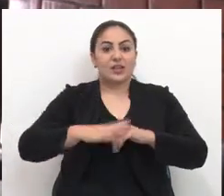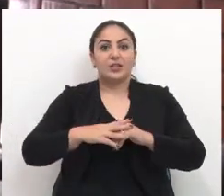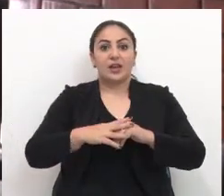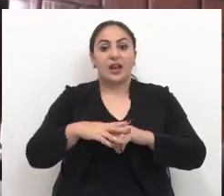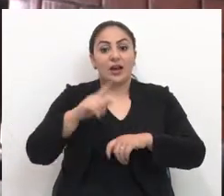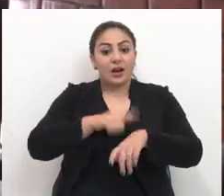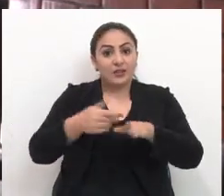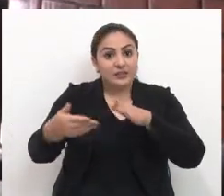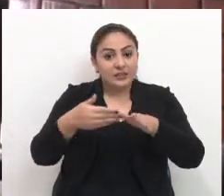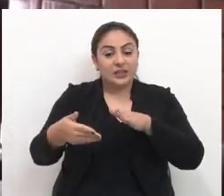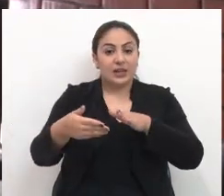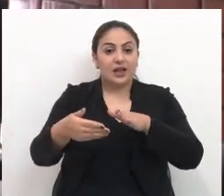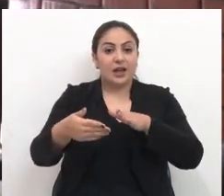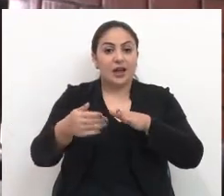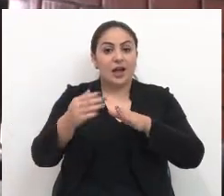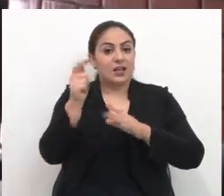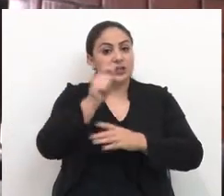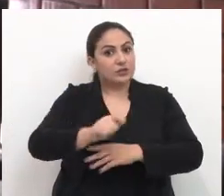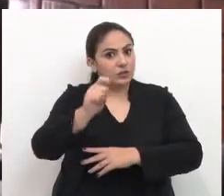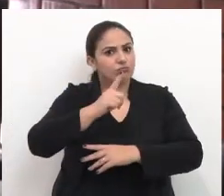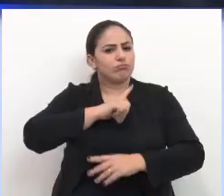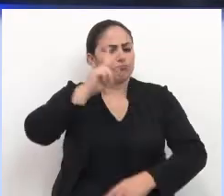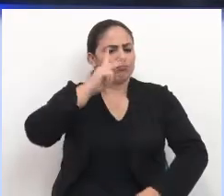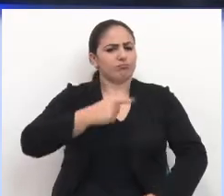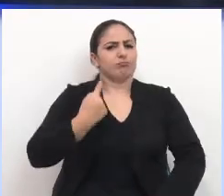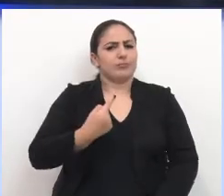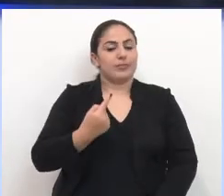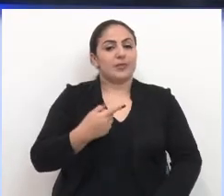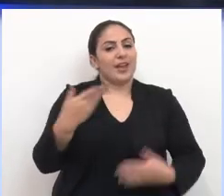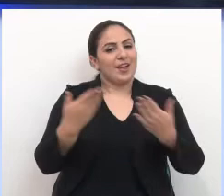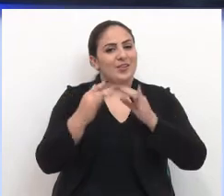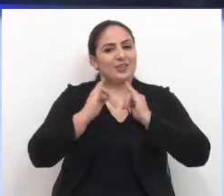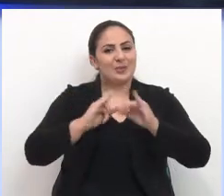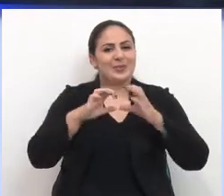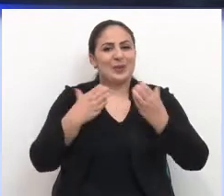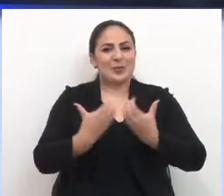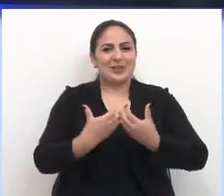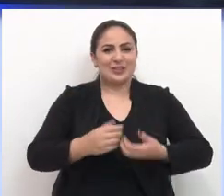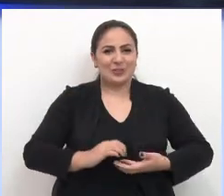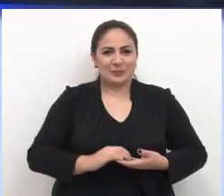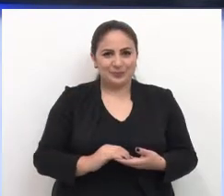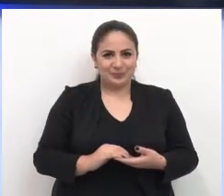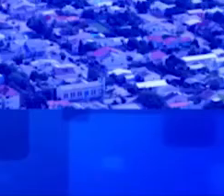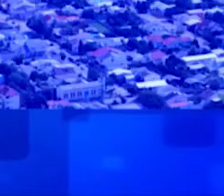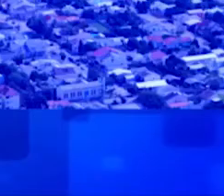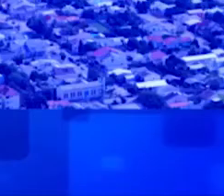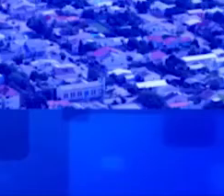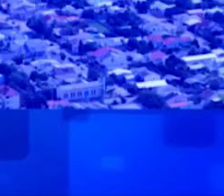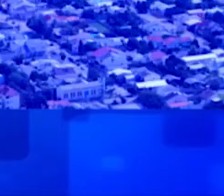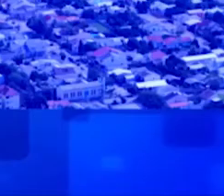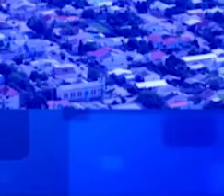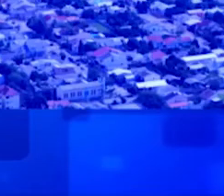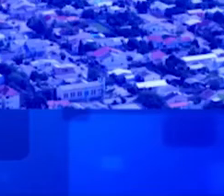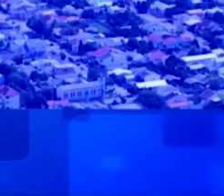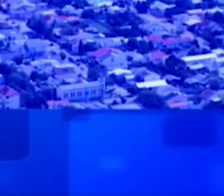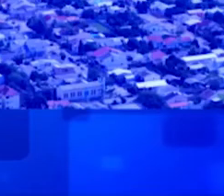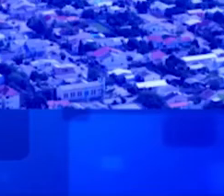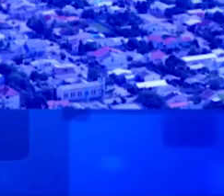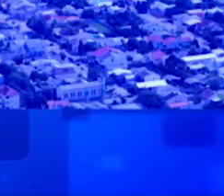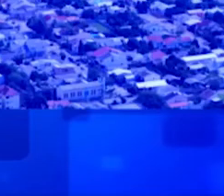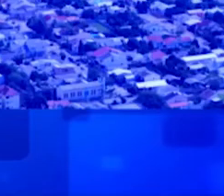a associação tinha autonomia. Agora no canal da comunidade.